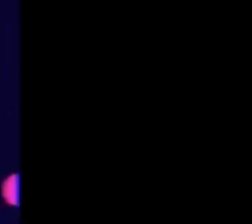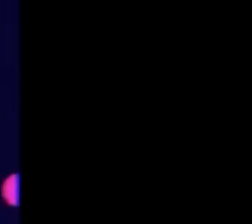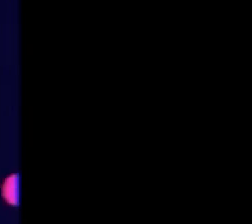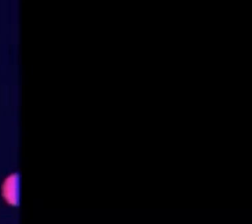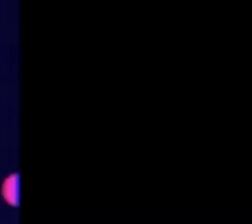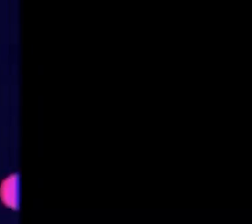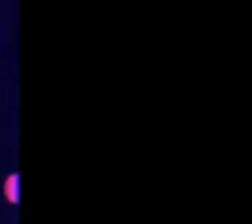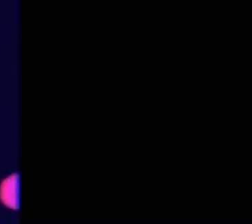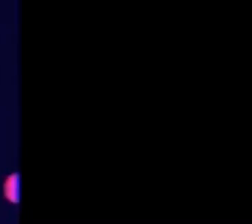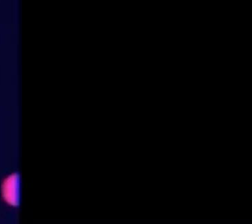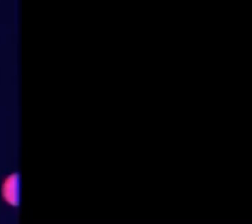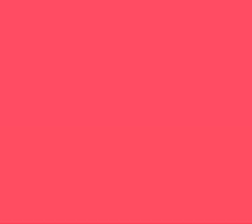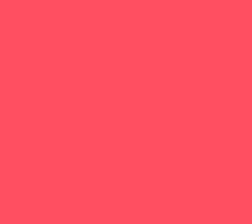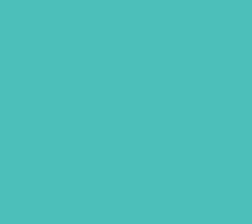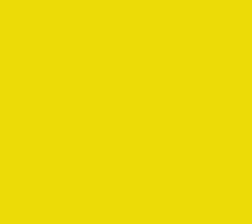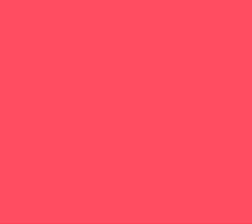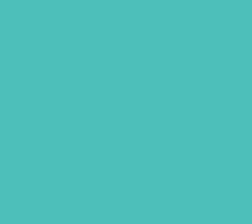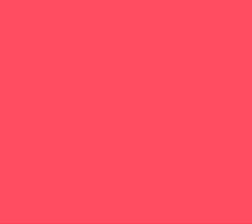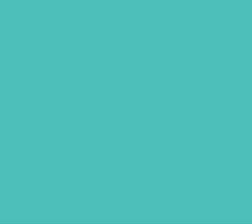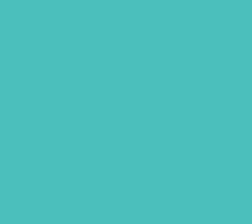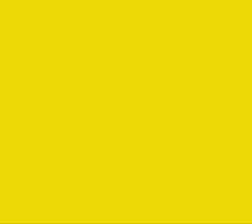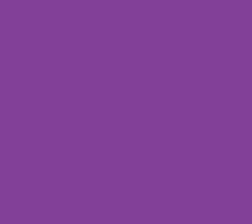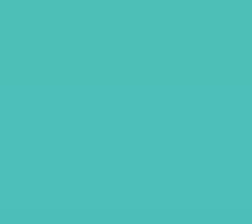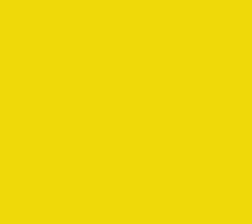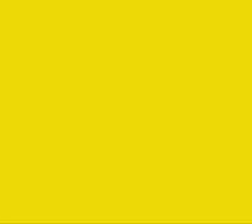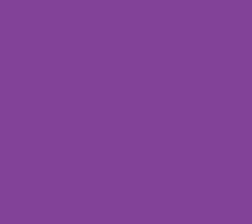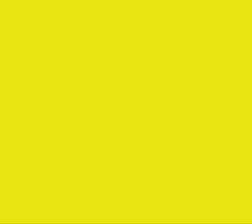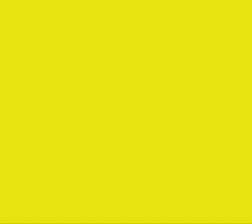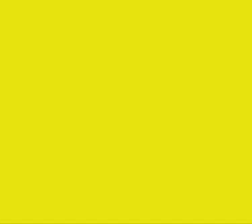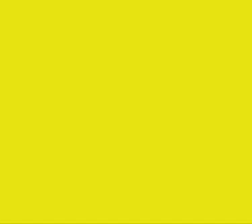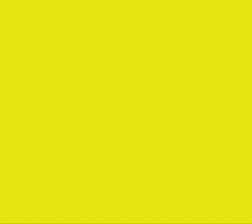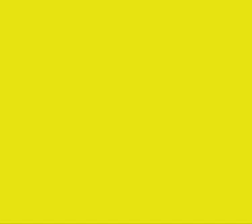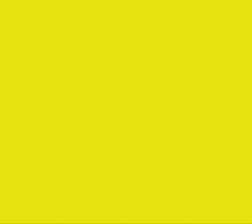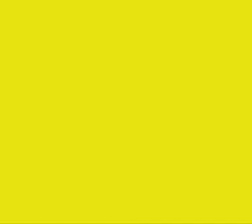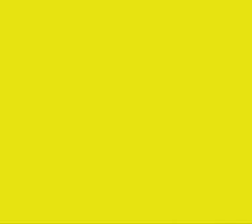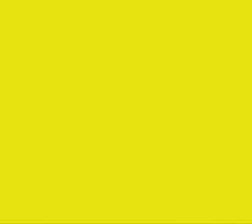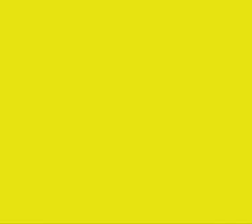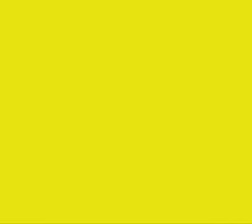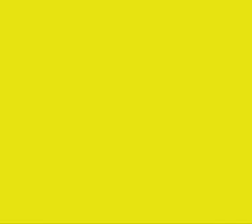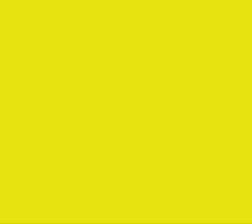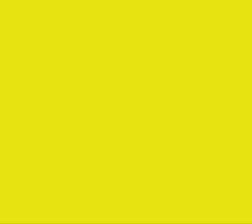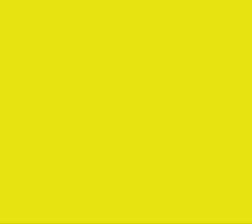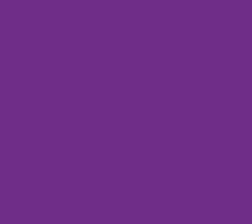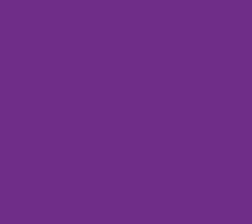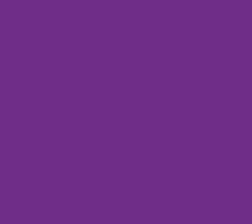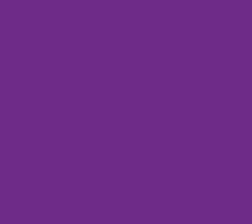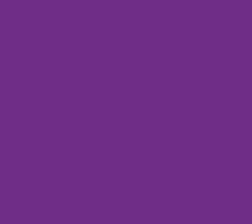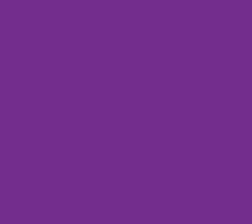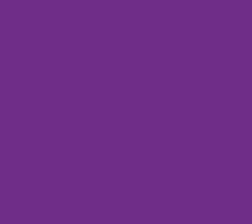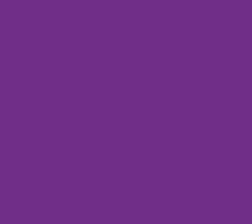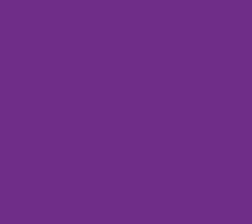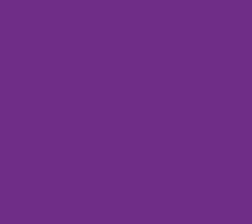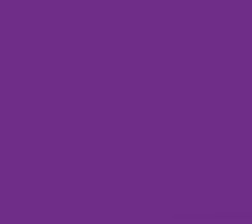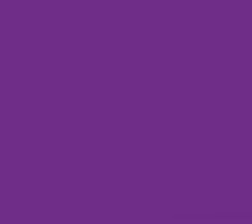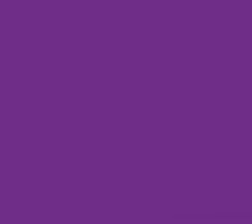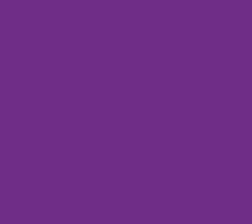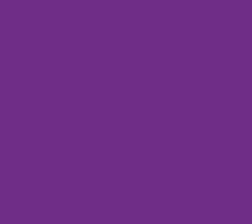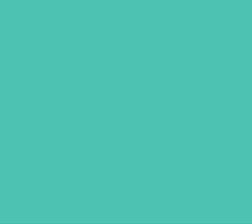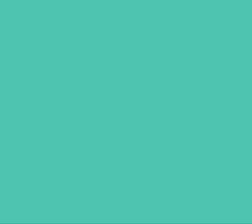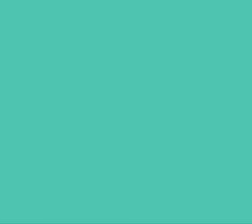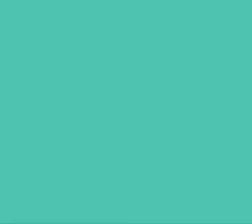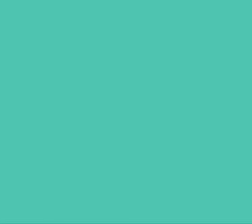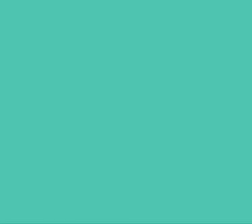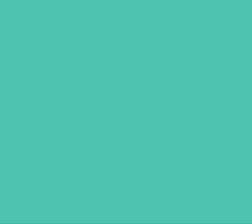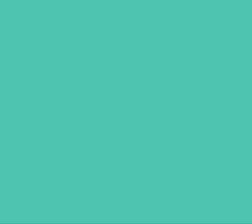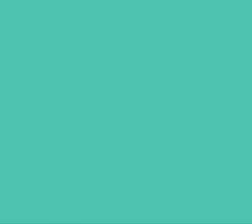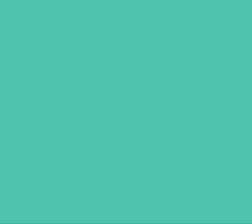Aí eu vi vantagem. O ID Jovem leva você a eventos e viagens interestaduais com descontos de até